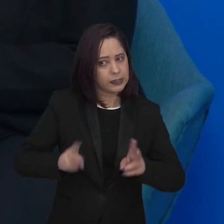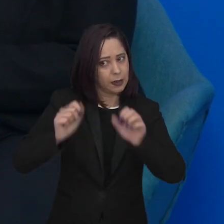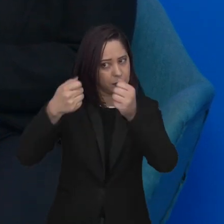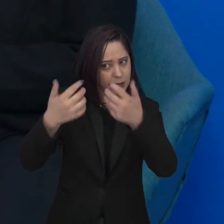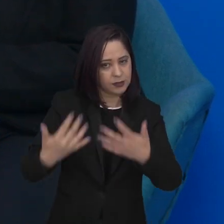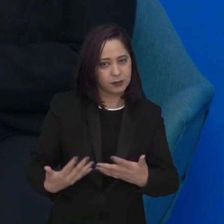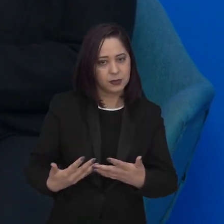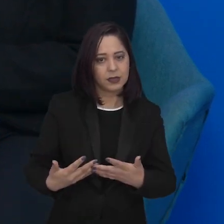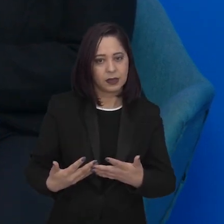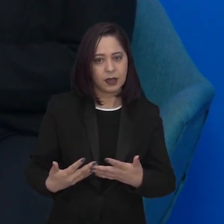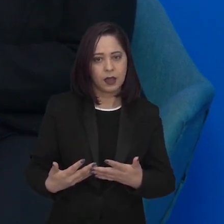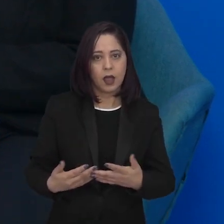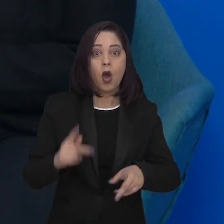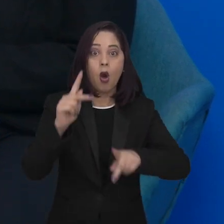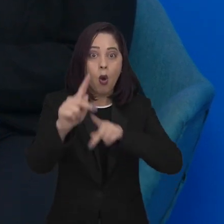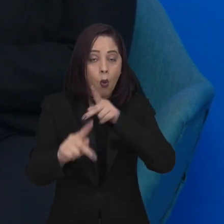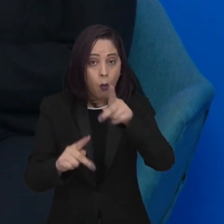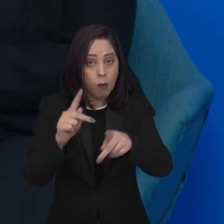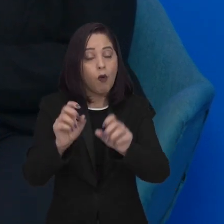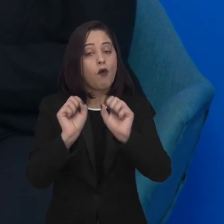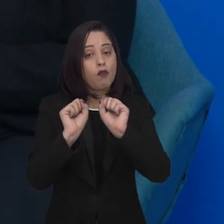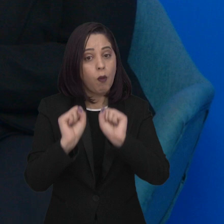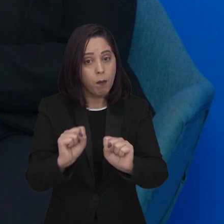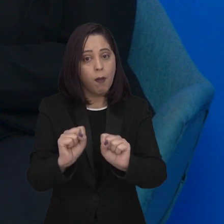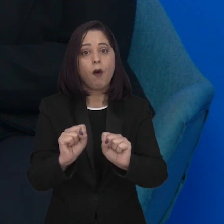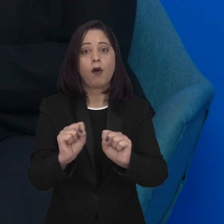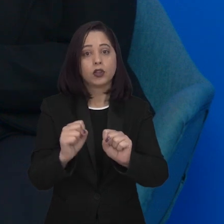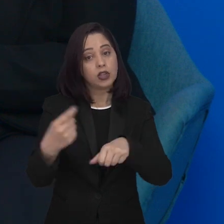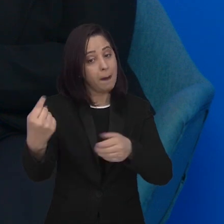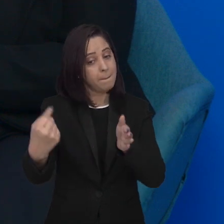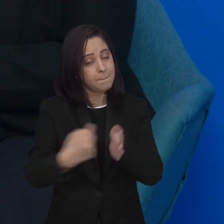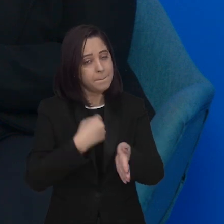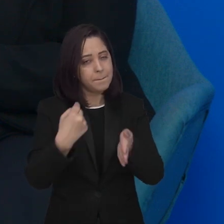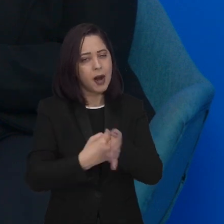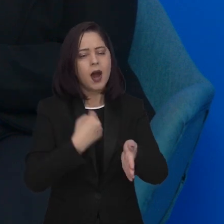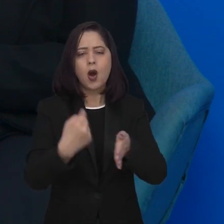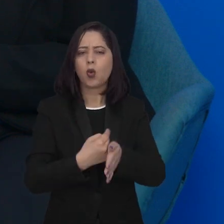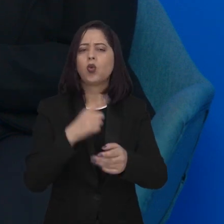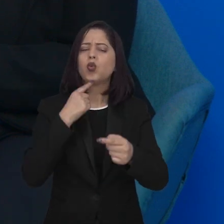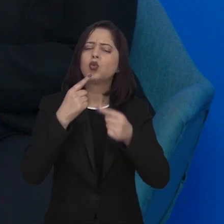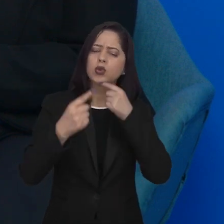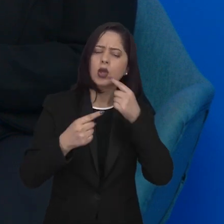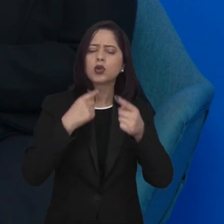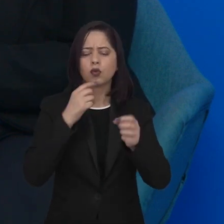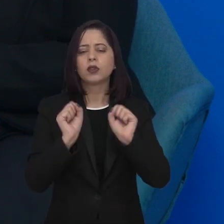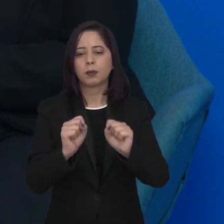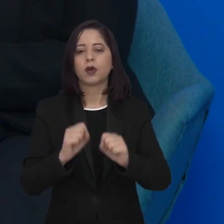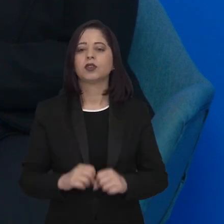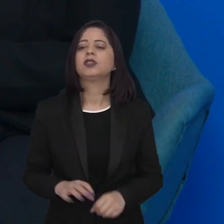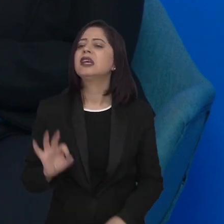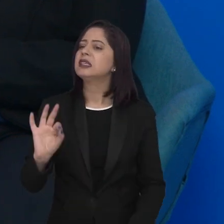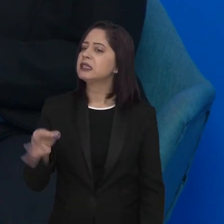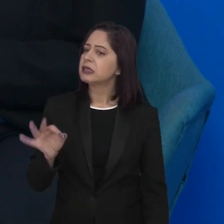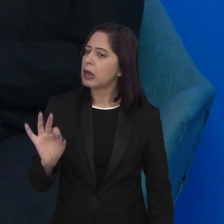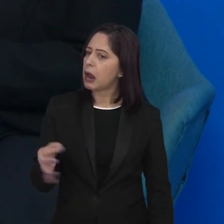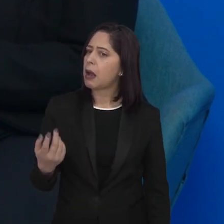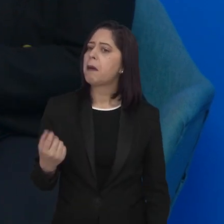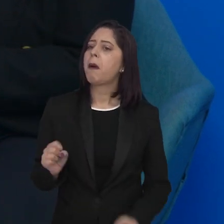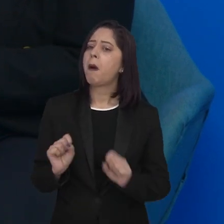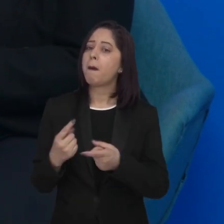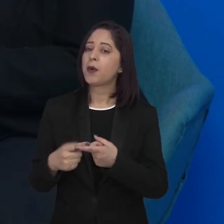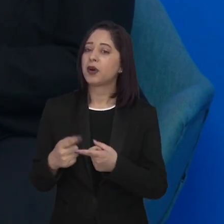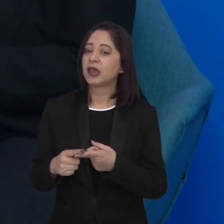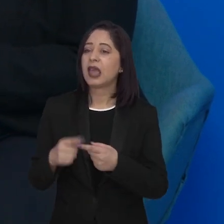em Pauta e que a população pode contar com a gente de forma geral para tirar todas as dúvidas nesse período, né? Com certeza, e